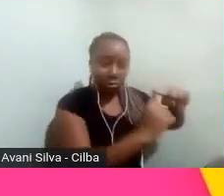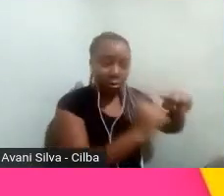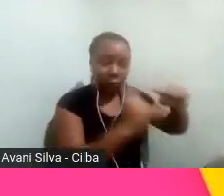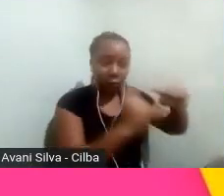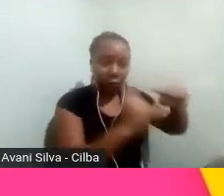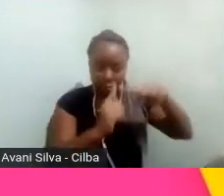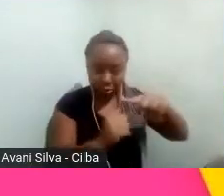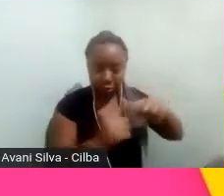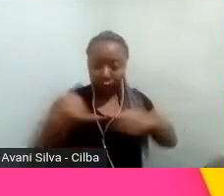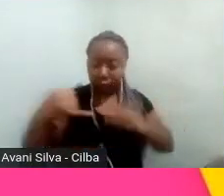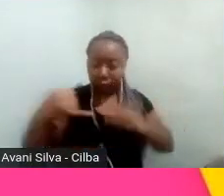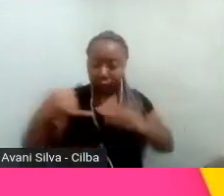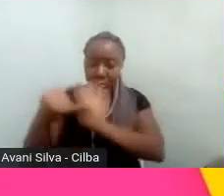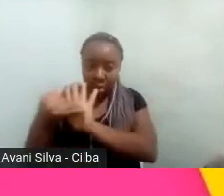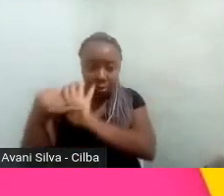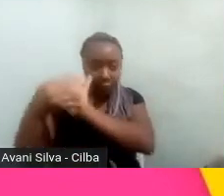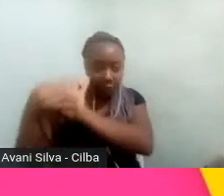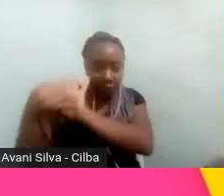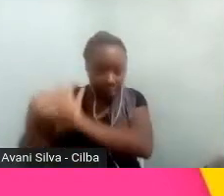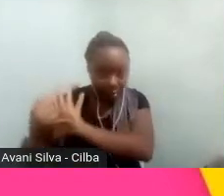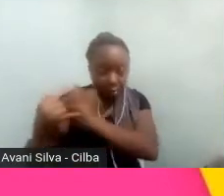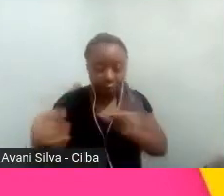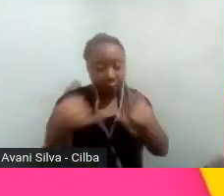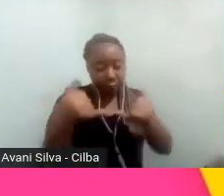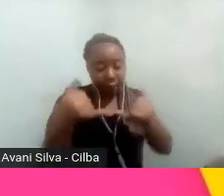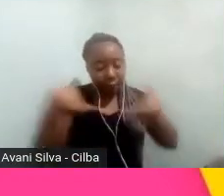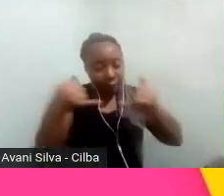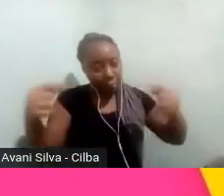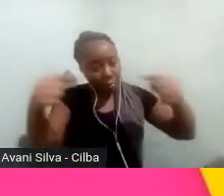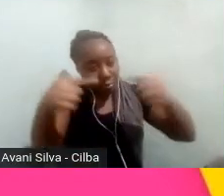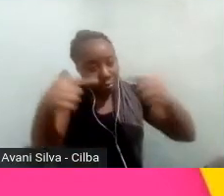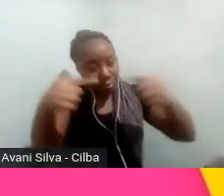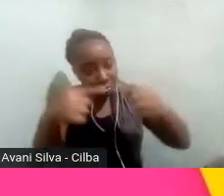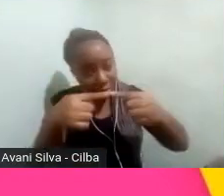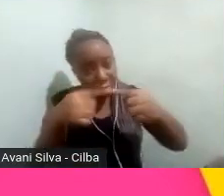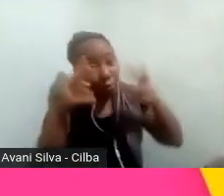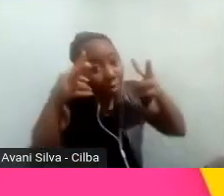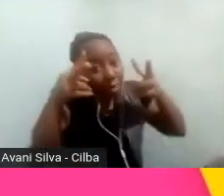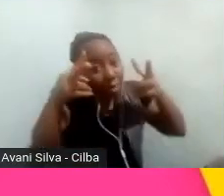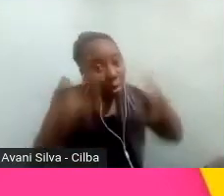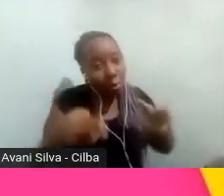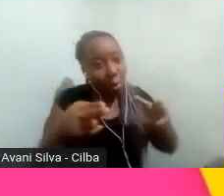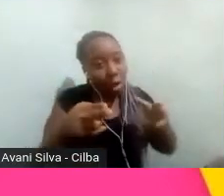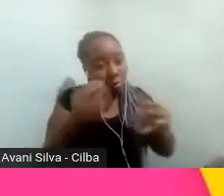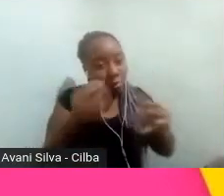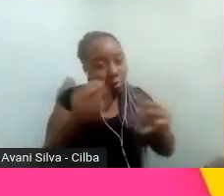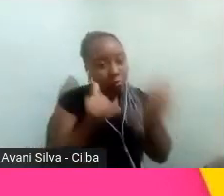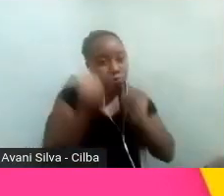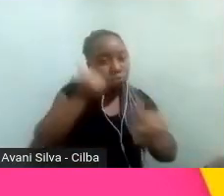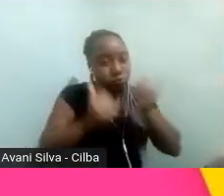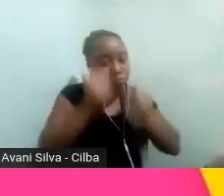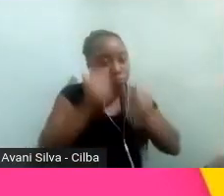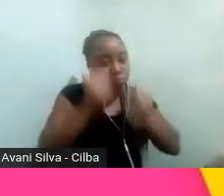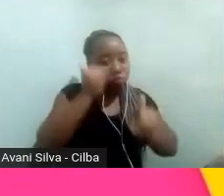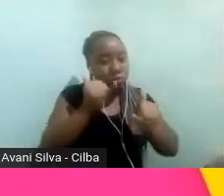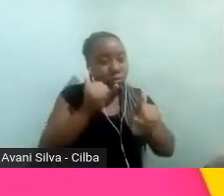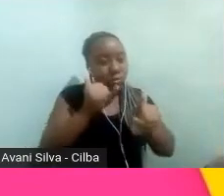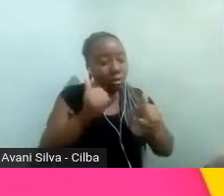o fio, eu tenho a mesma voltagem. Só que esse motor vai funcionar por muito mais